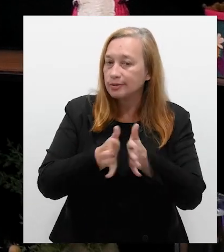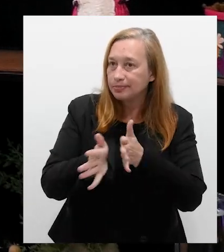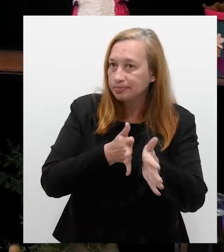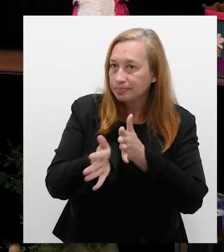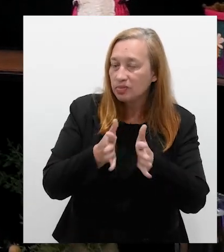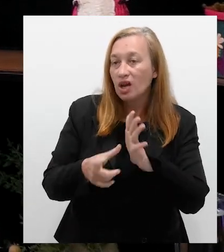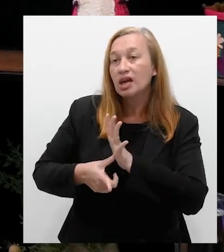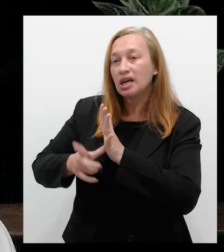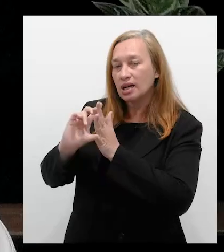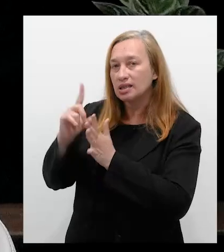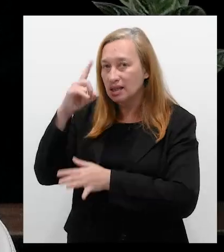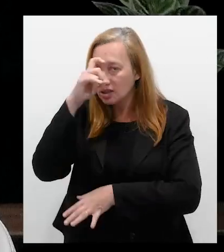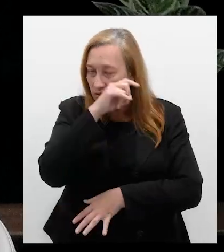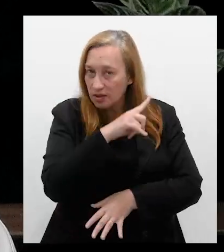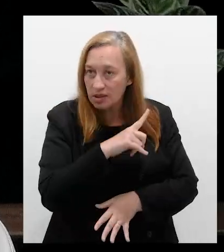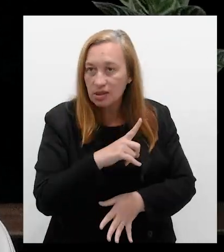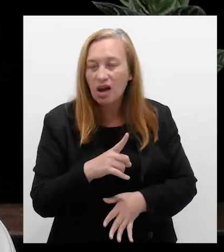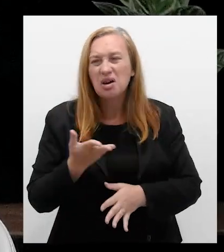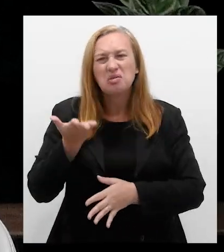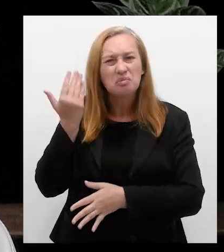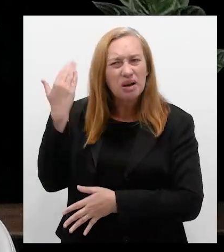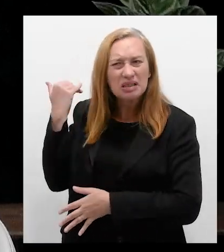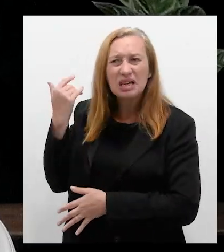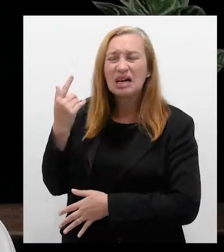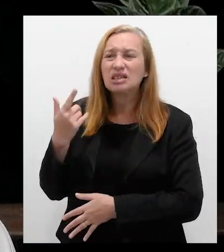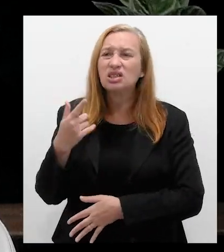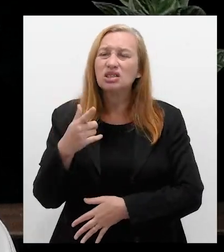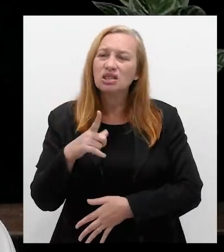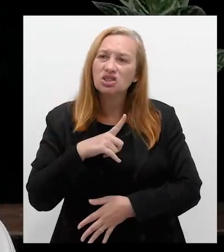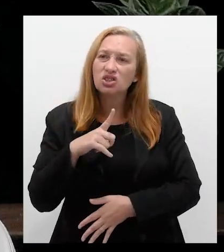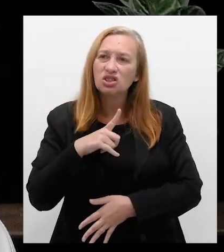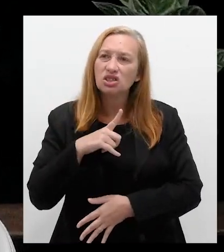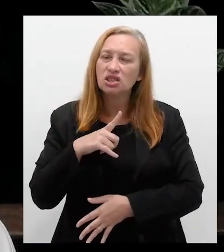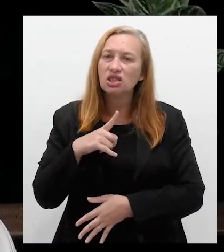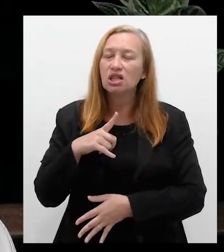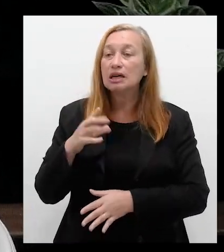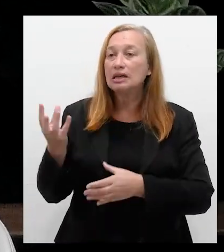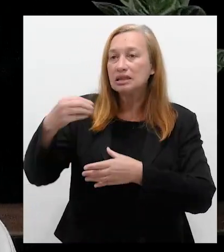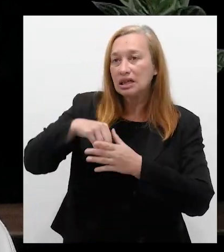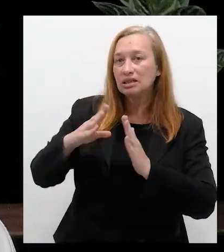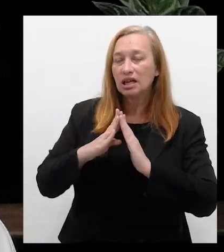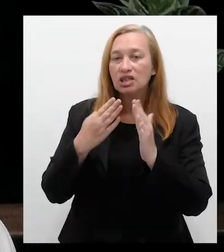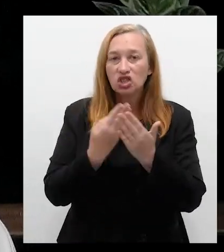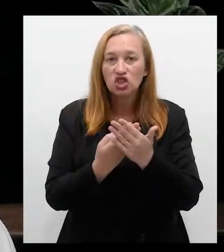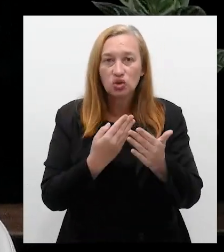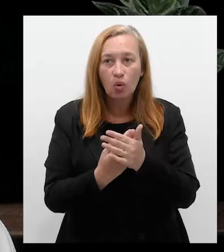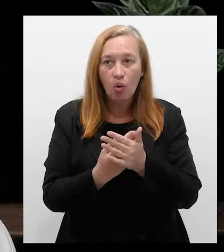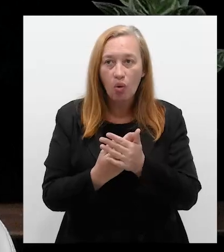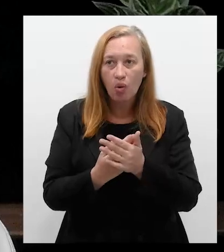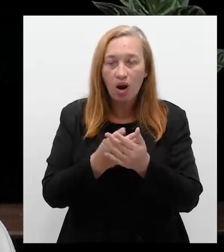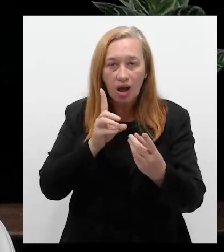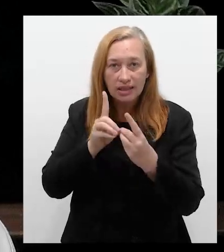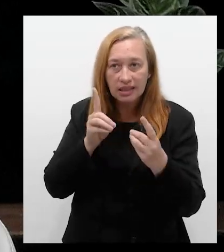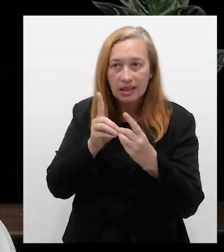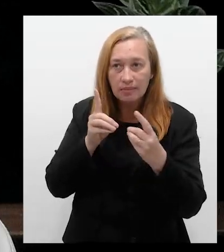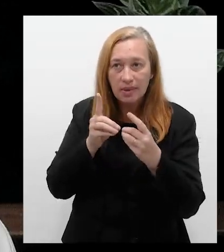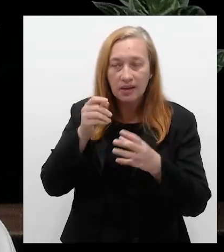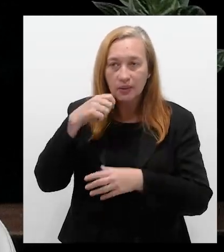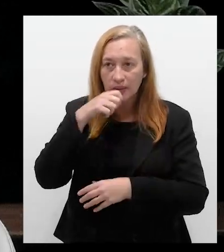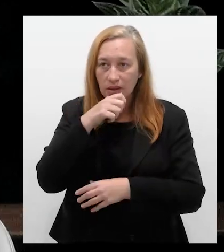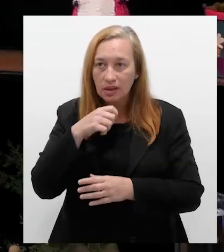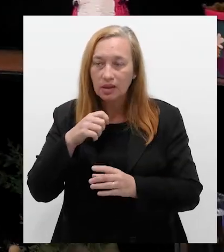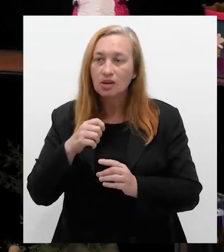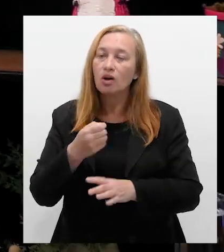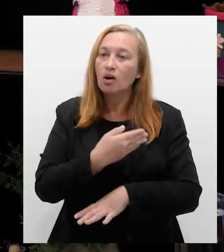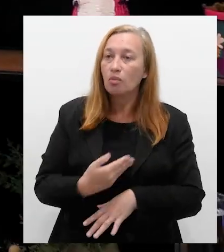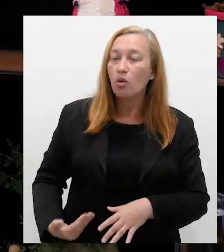acesso que antes era tão difícil. Antigamente a gente tinha muito atendimento odontológico nas escolas públicas e isso ao longo do tempo isso daí foi